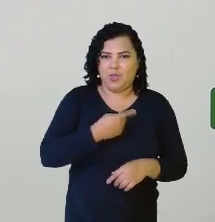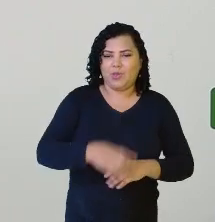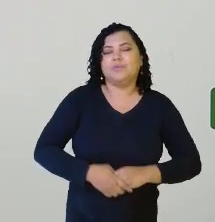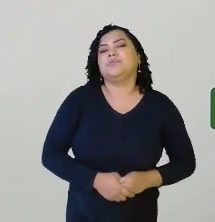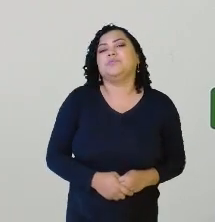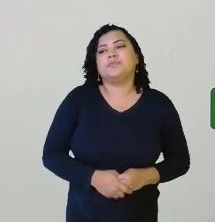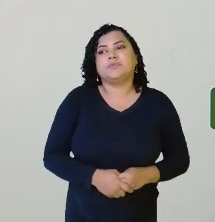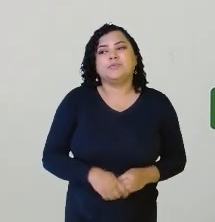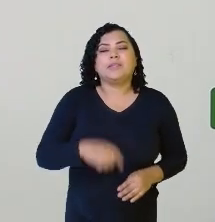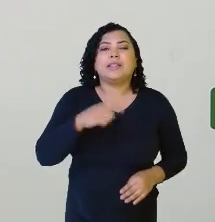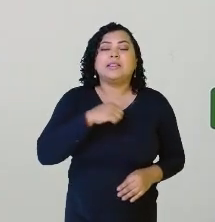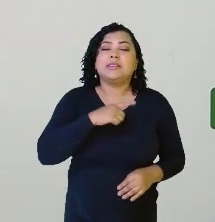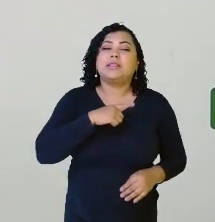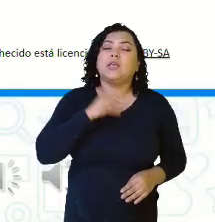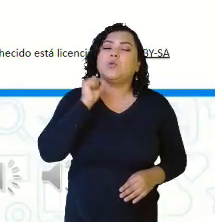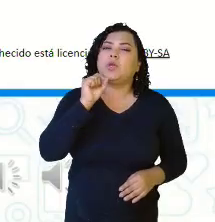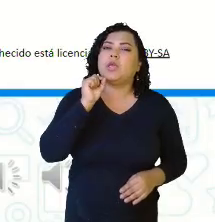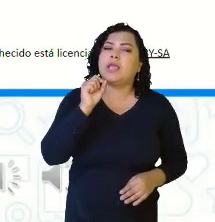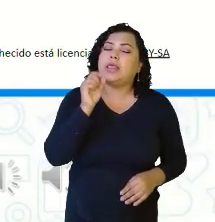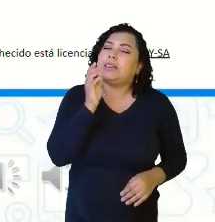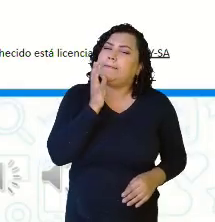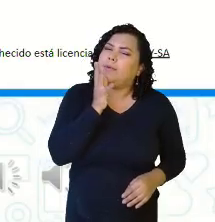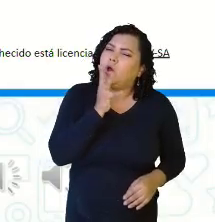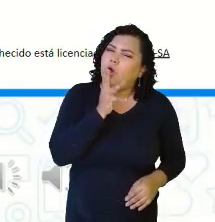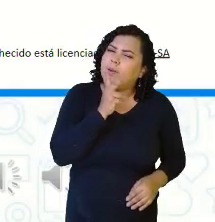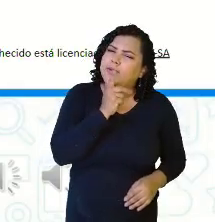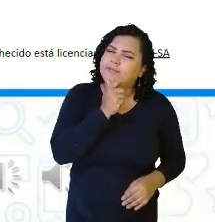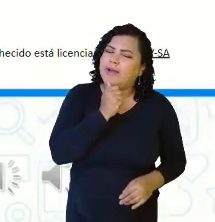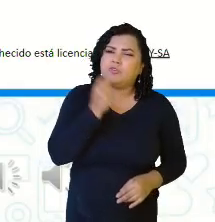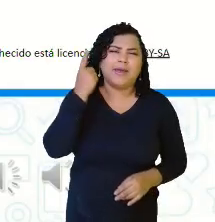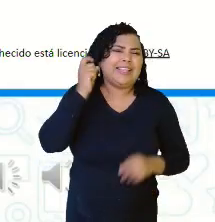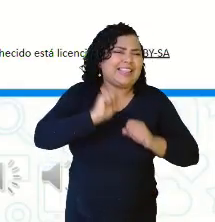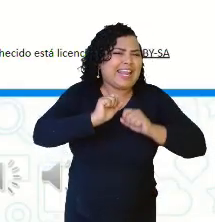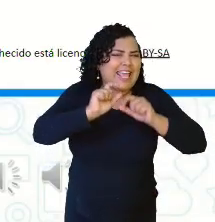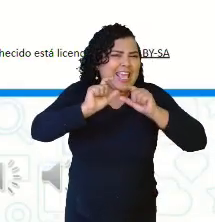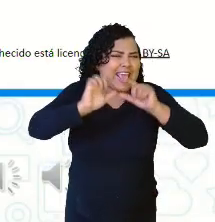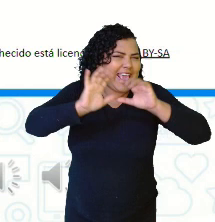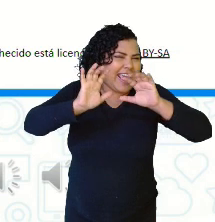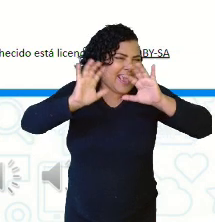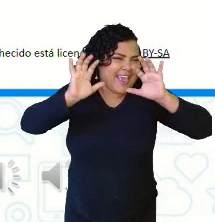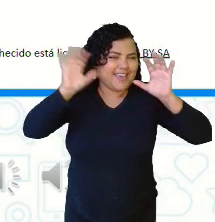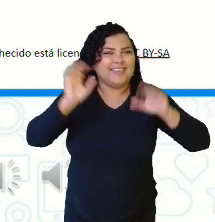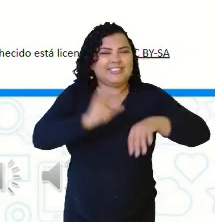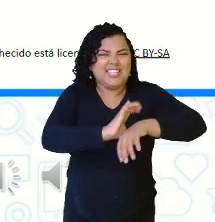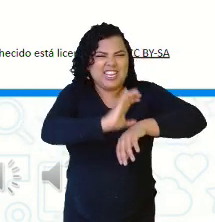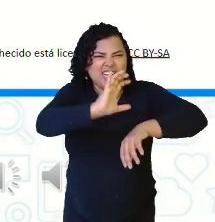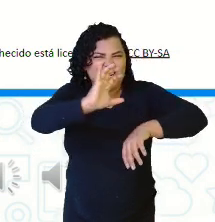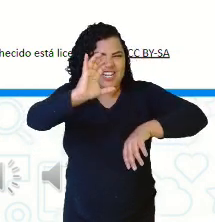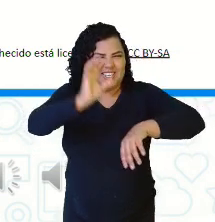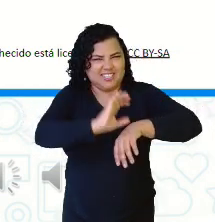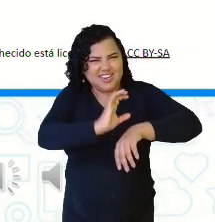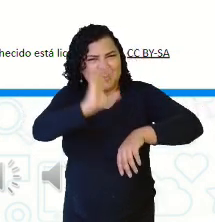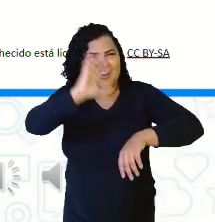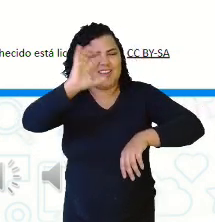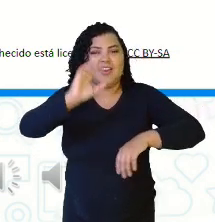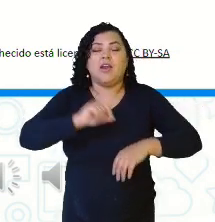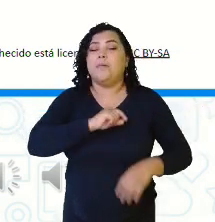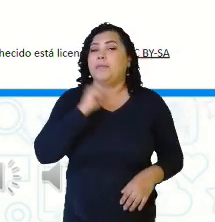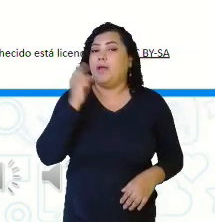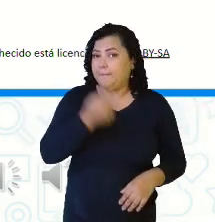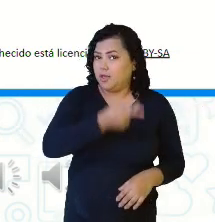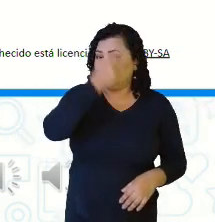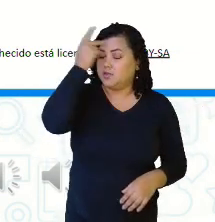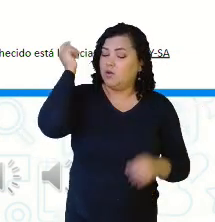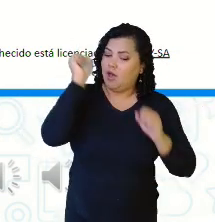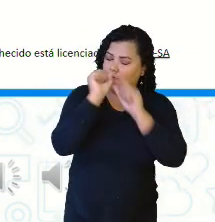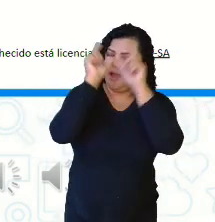ele tem é de longa duração, porque ele faz aquilo, né? Trim, trim, que é para você acordar.